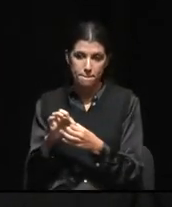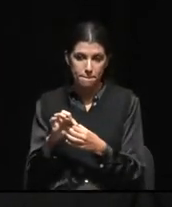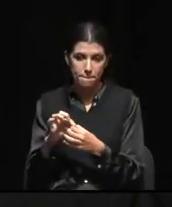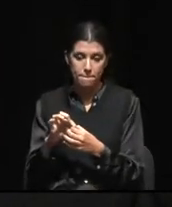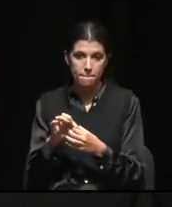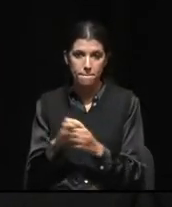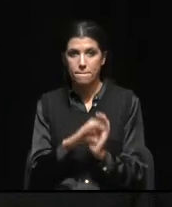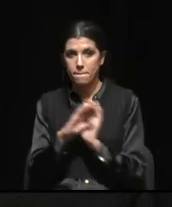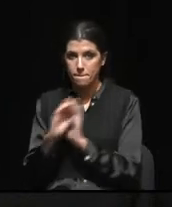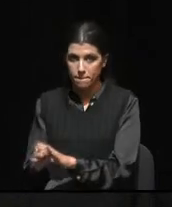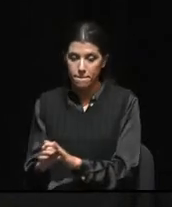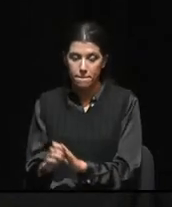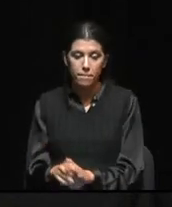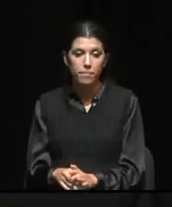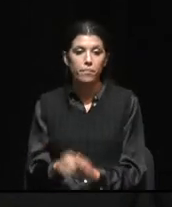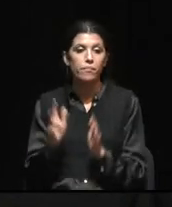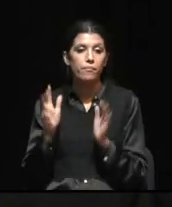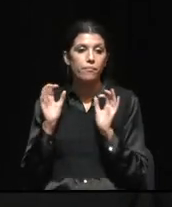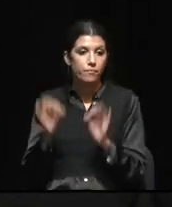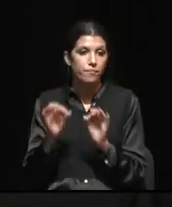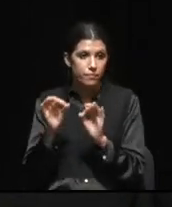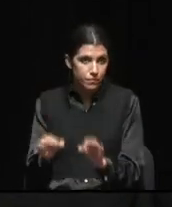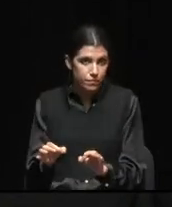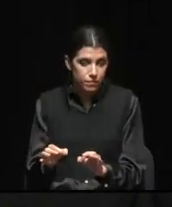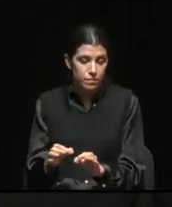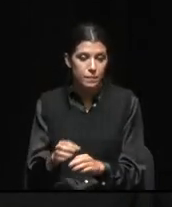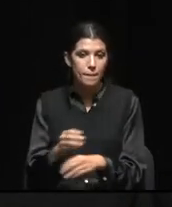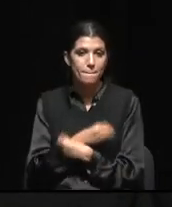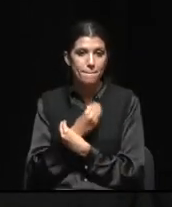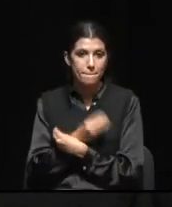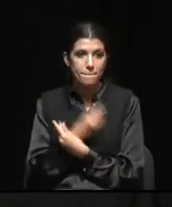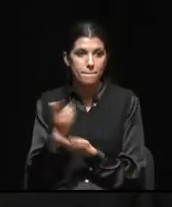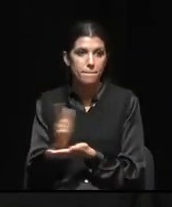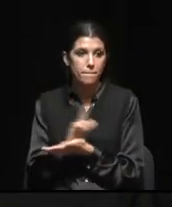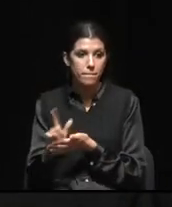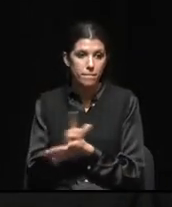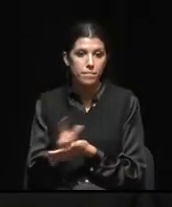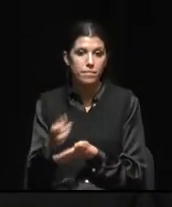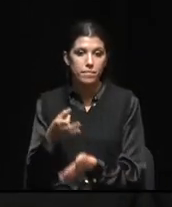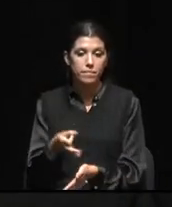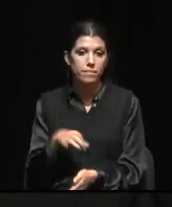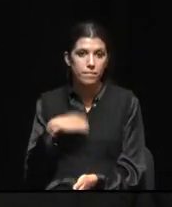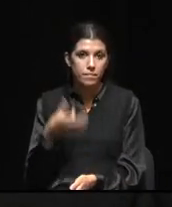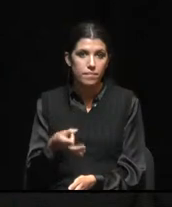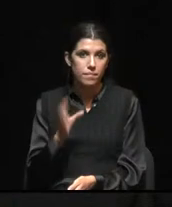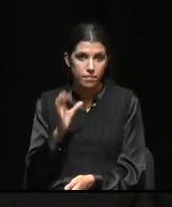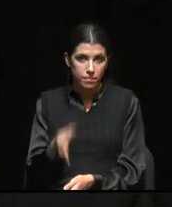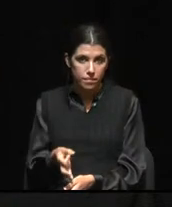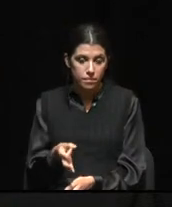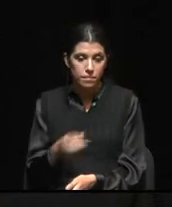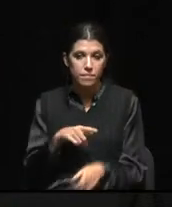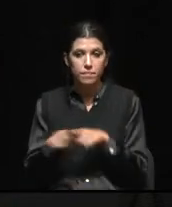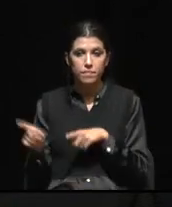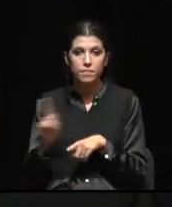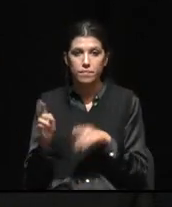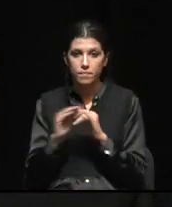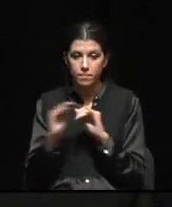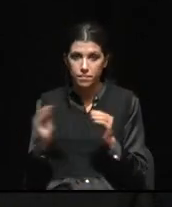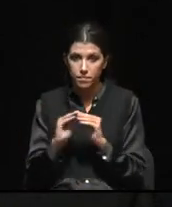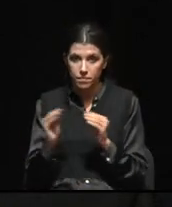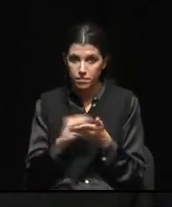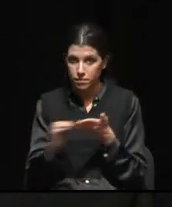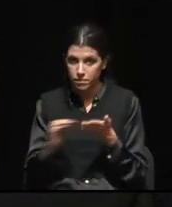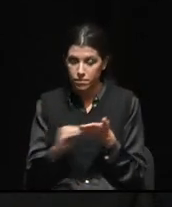CDs e chega quem vota a favor bloco livre PF PCP Deputados inscritos PS